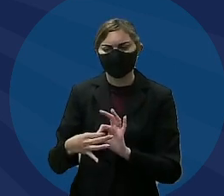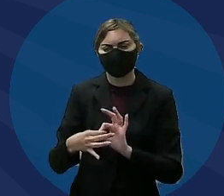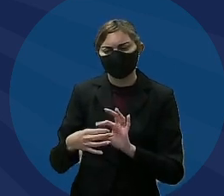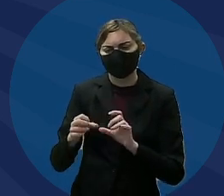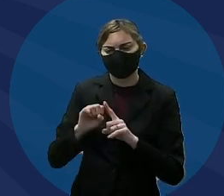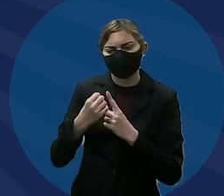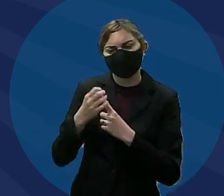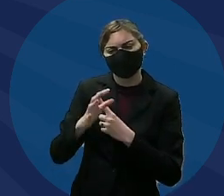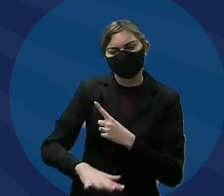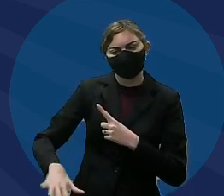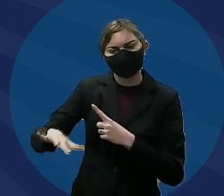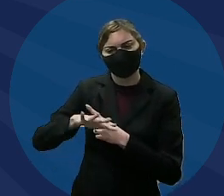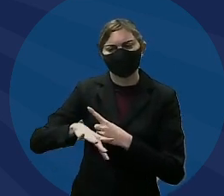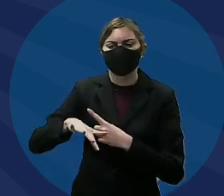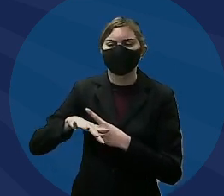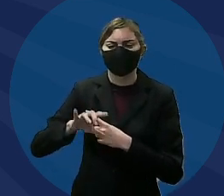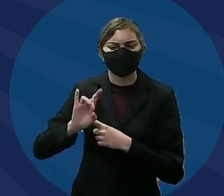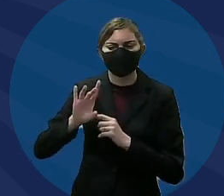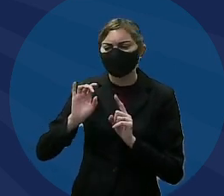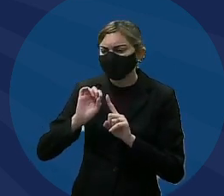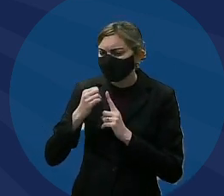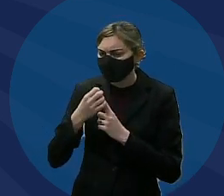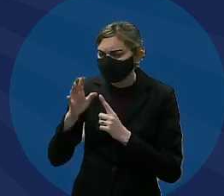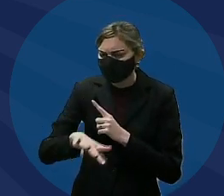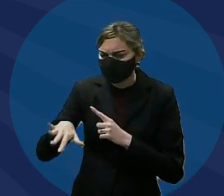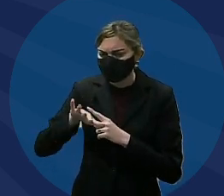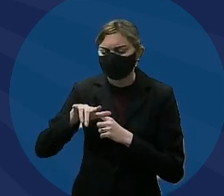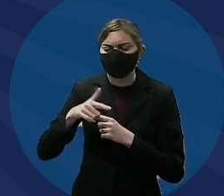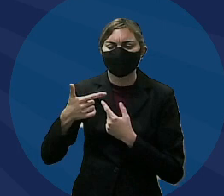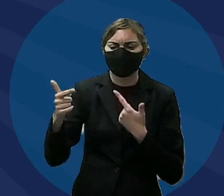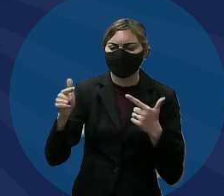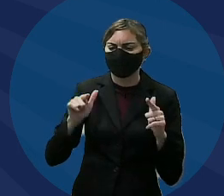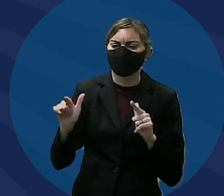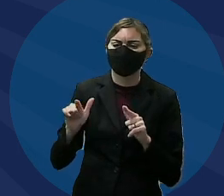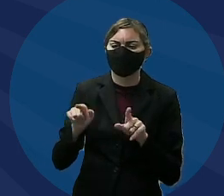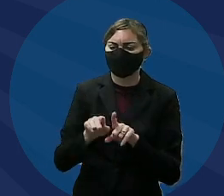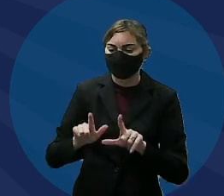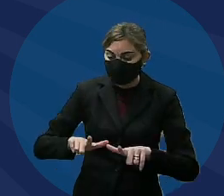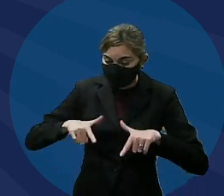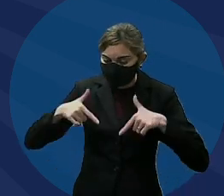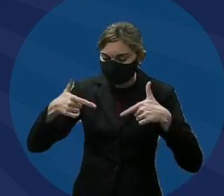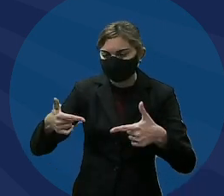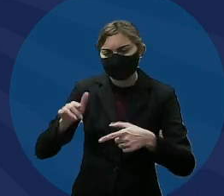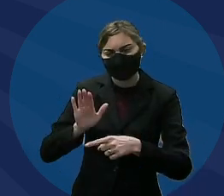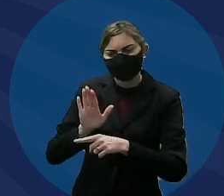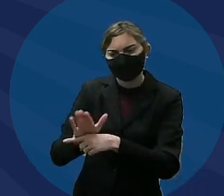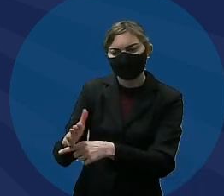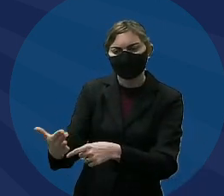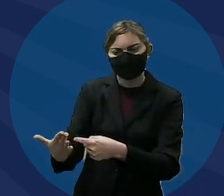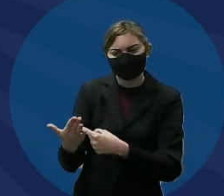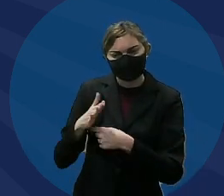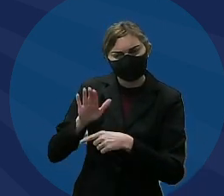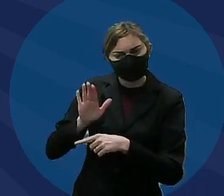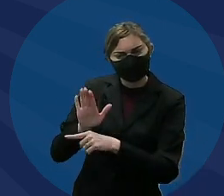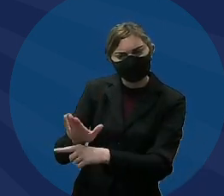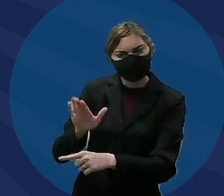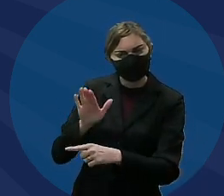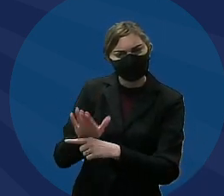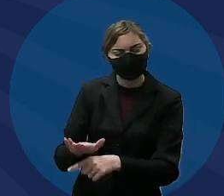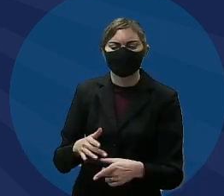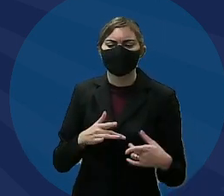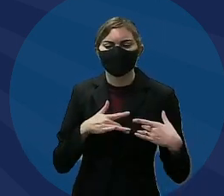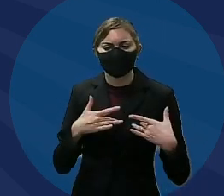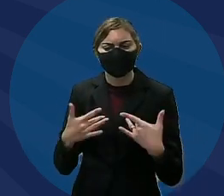sociedade, mas não apenas com a sociedade, mas, sobretudo, com a ação solidária. Eu acho que esse ponto aí, ele